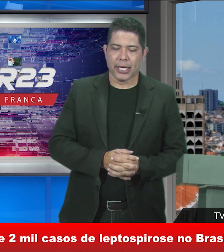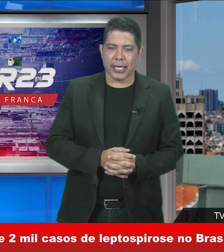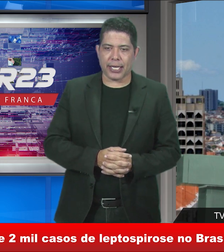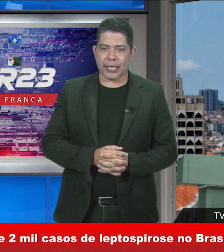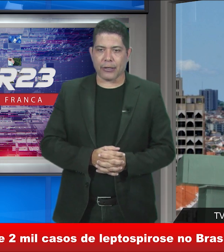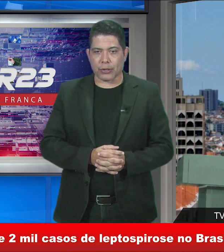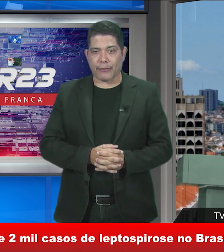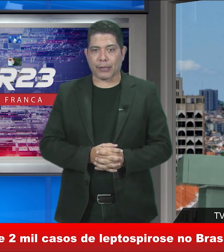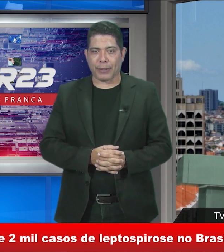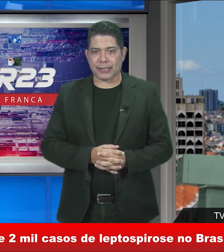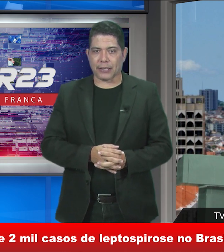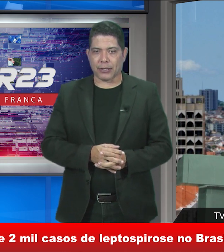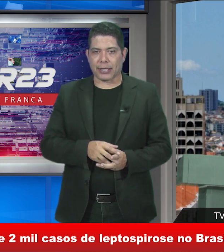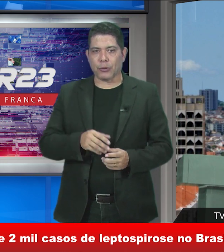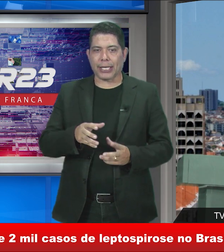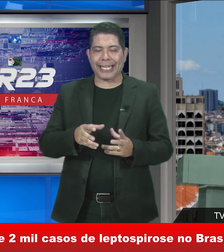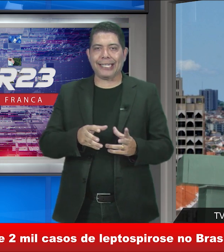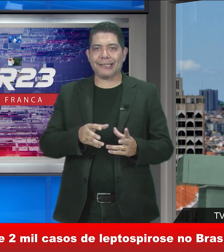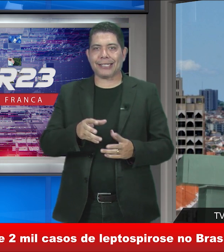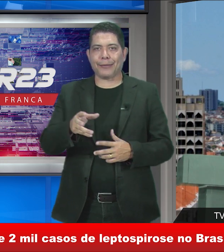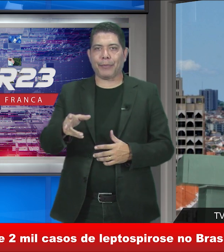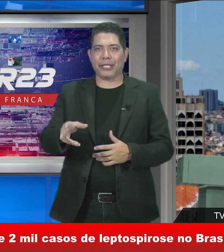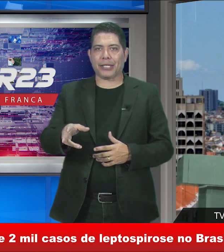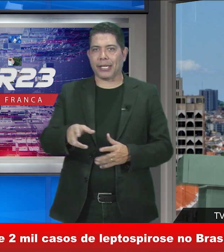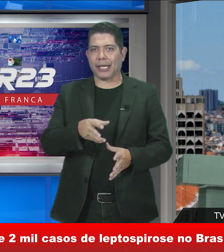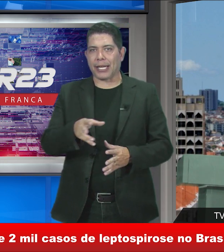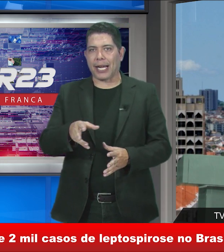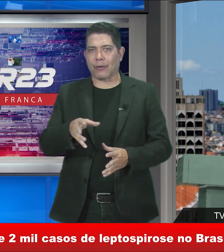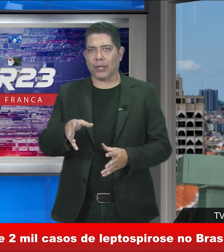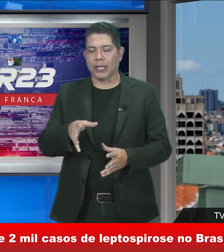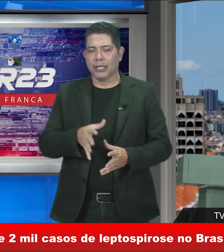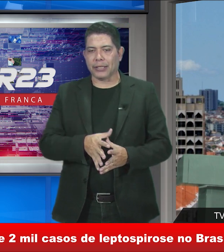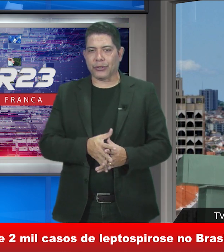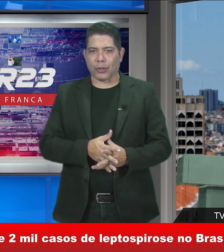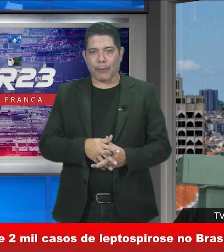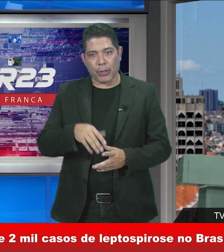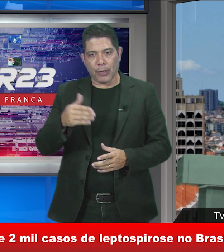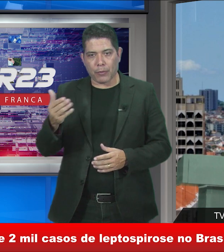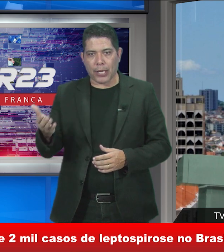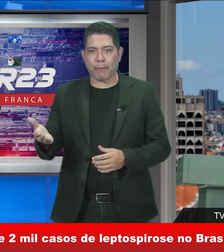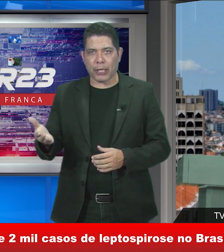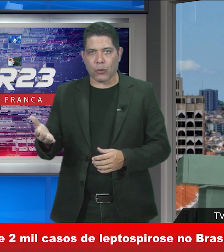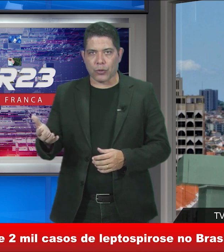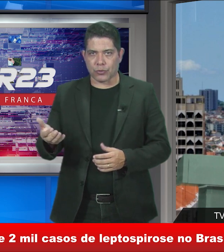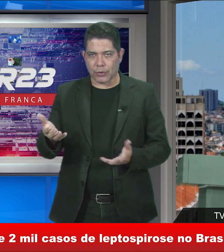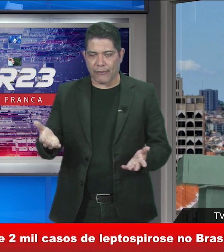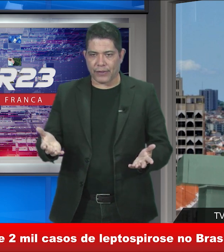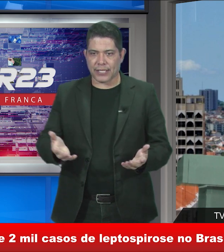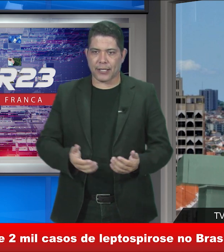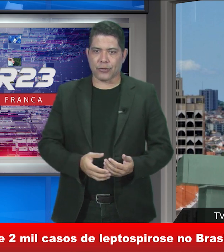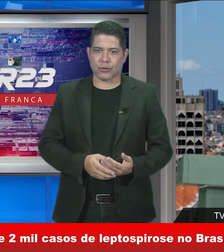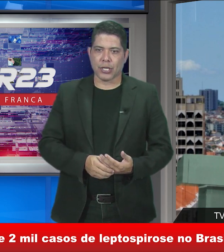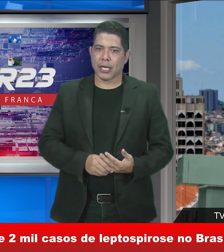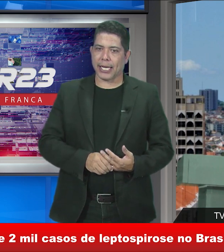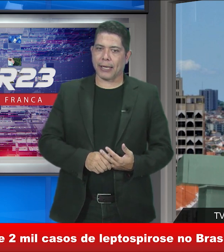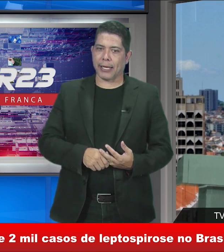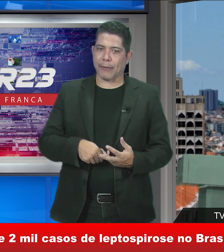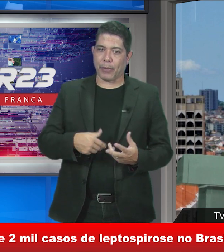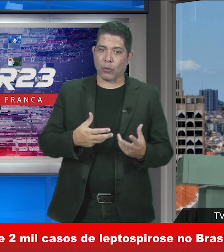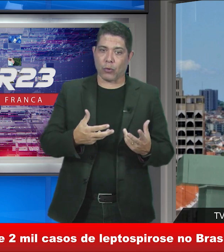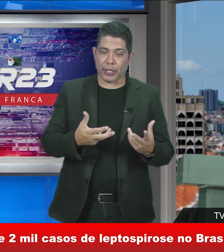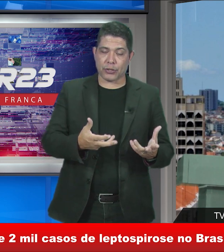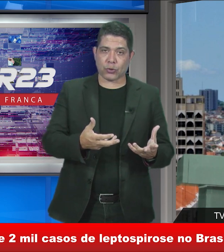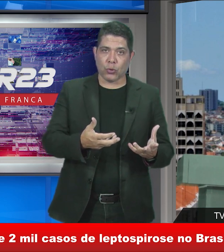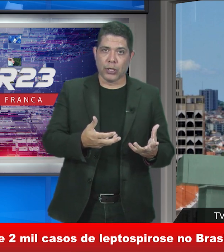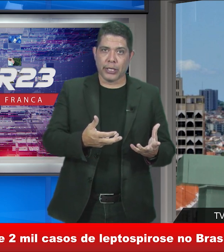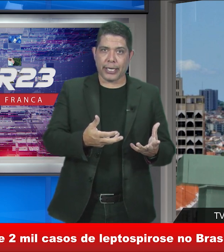reportagem, eu estava aqui pensando, né? Tem muita criança que brinca, né, na água, na enxurrada. Primeiro porque é perigoso, não deve fazer isso.